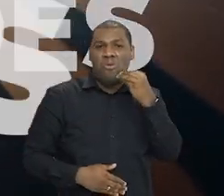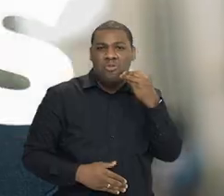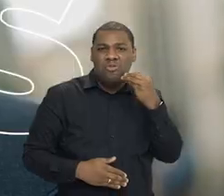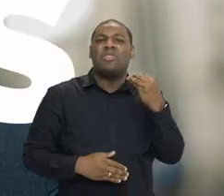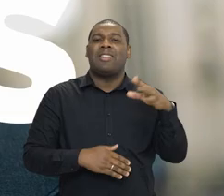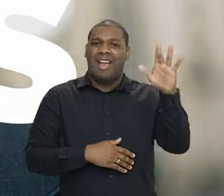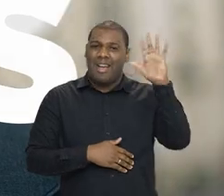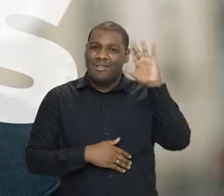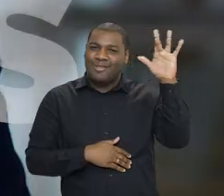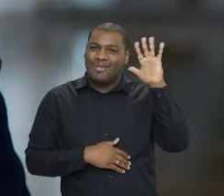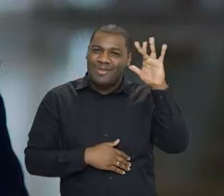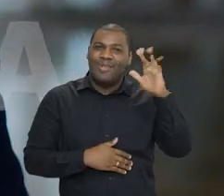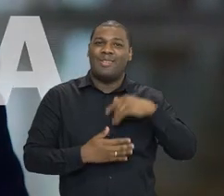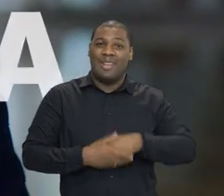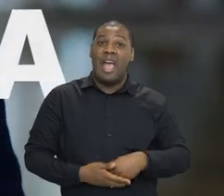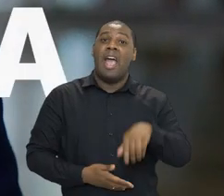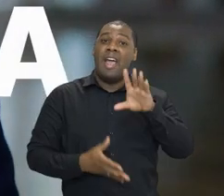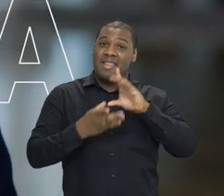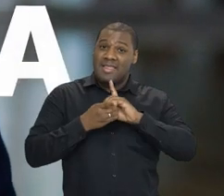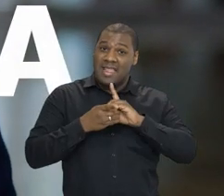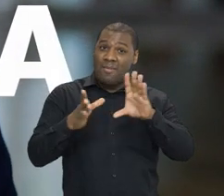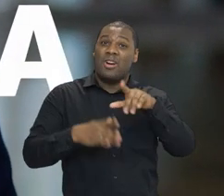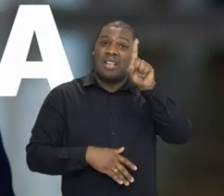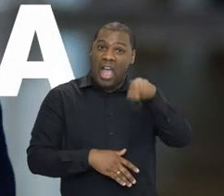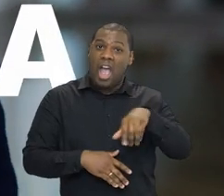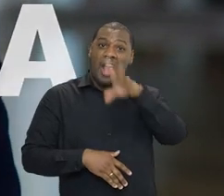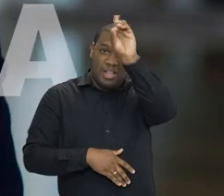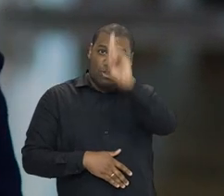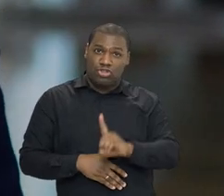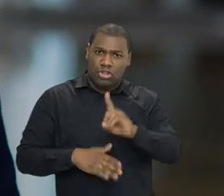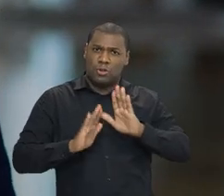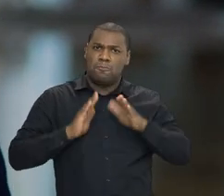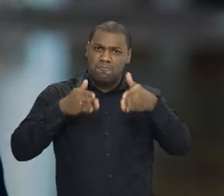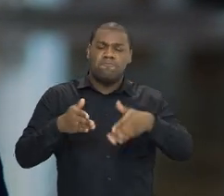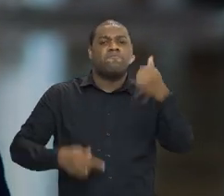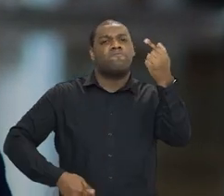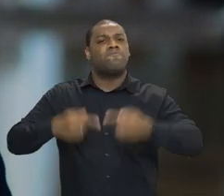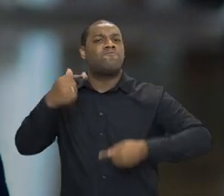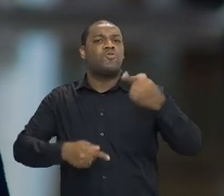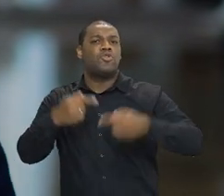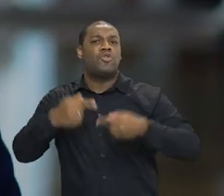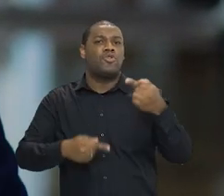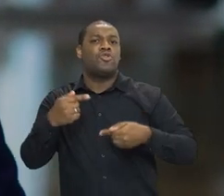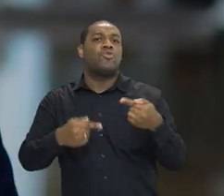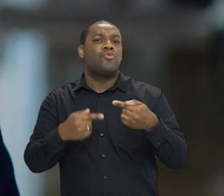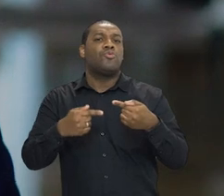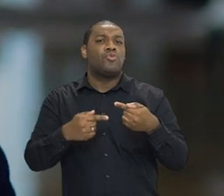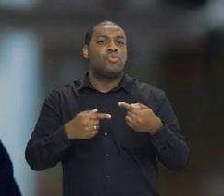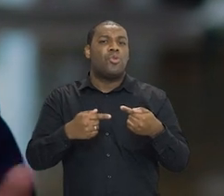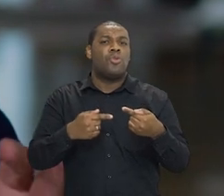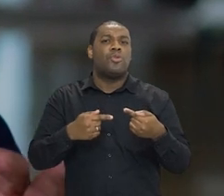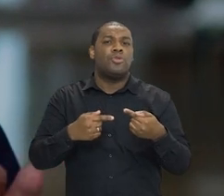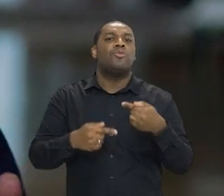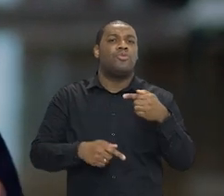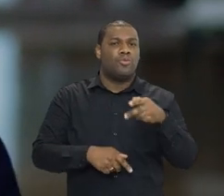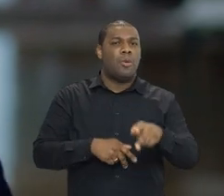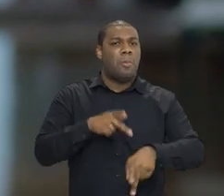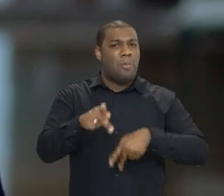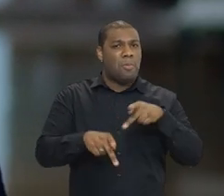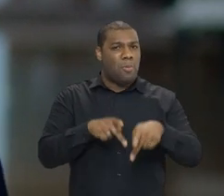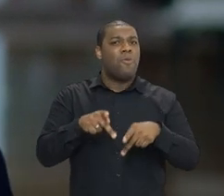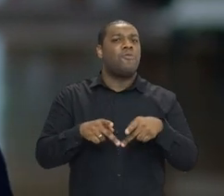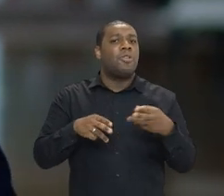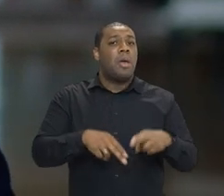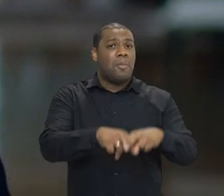oportunidades para realizar nossos sonhos. Democracia é o direito de participar das discussões que impactam a vida das pessoas.